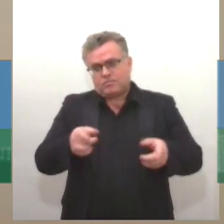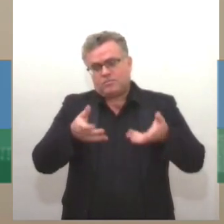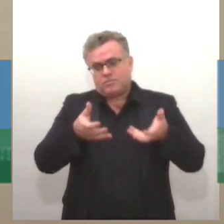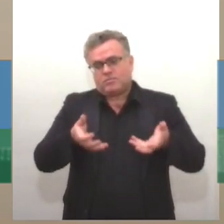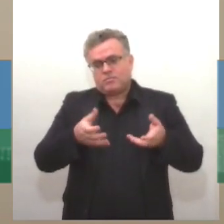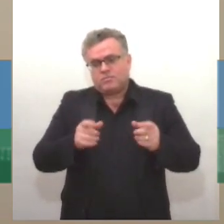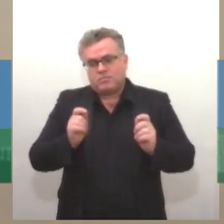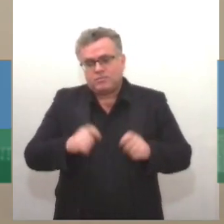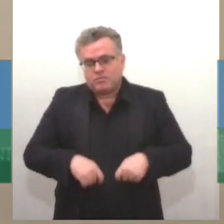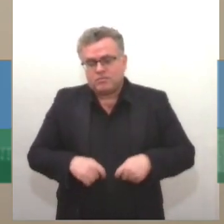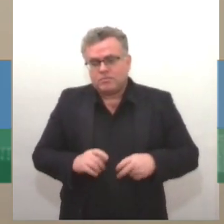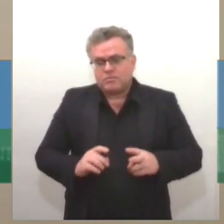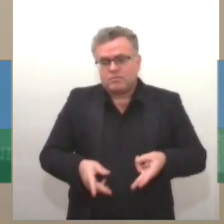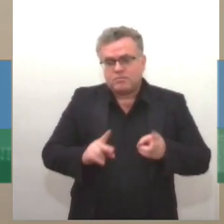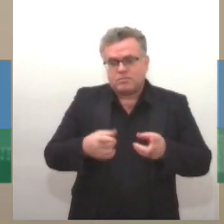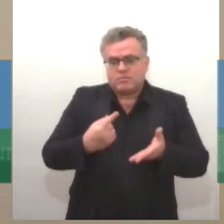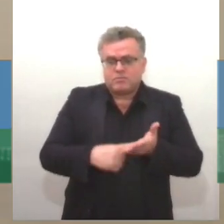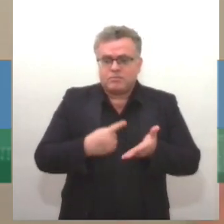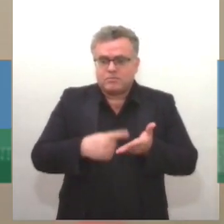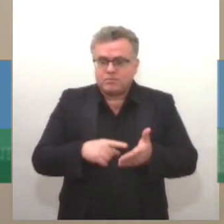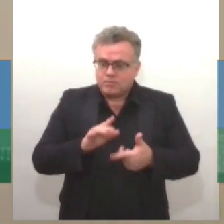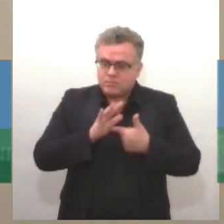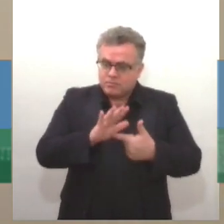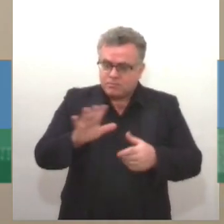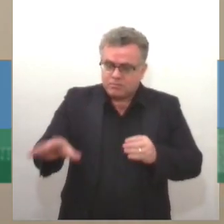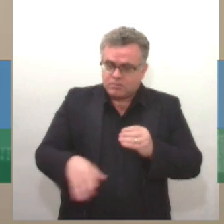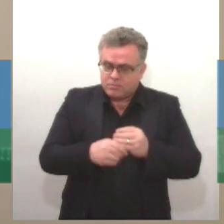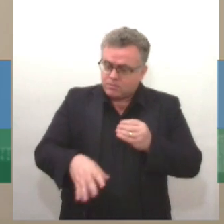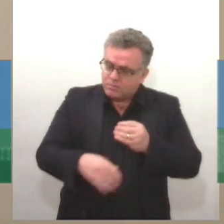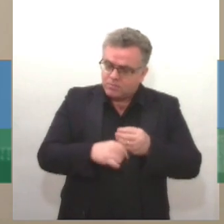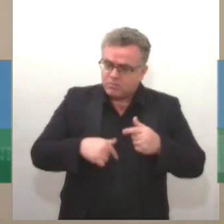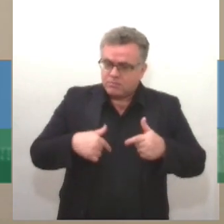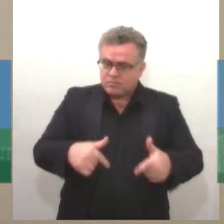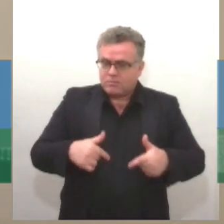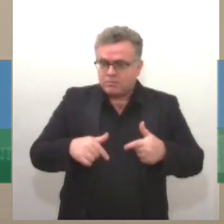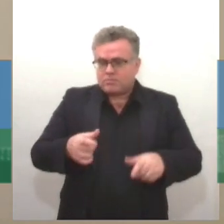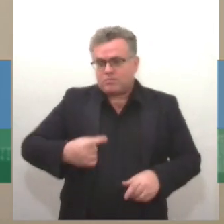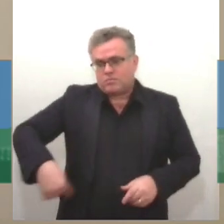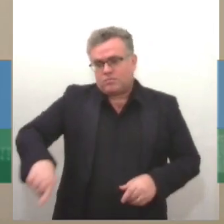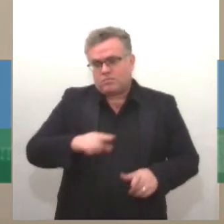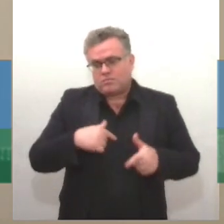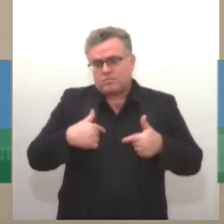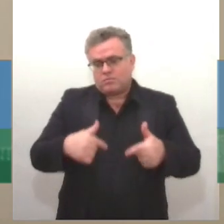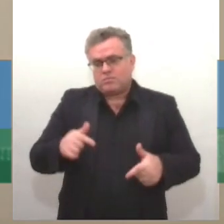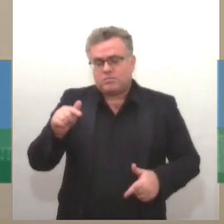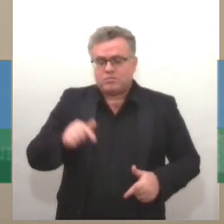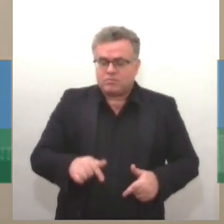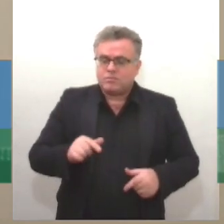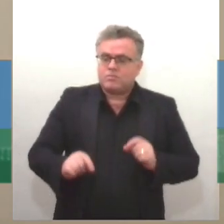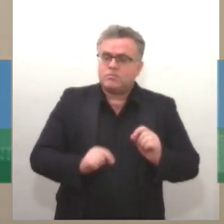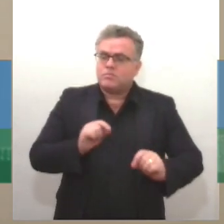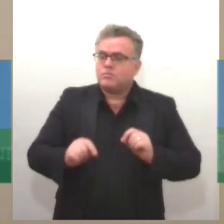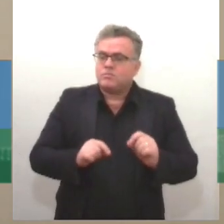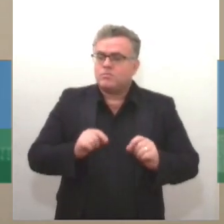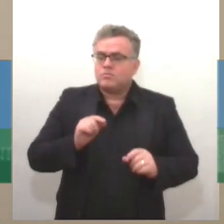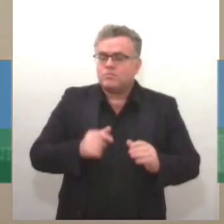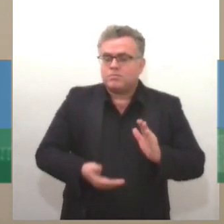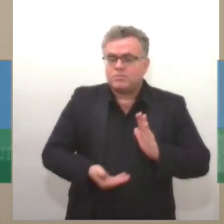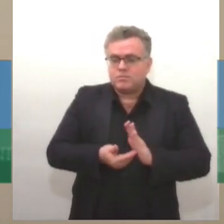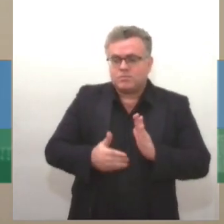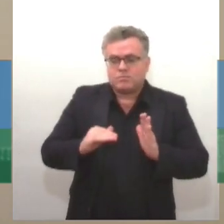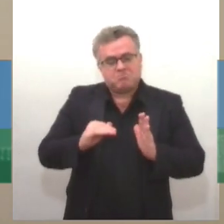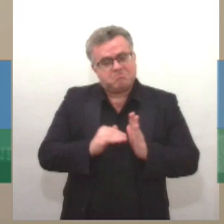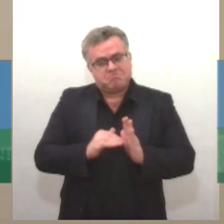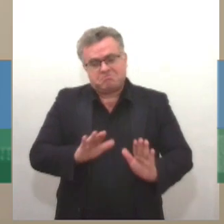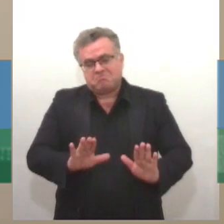reiteradamente têm manifestado, eu estou buscando, nós estamos buscando aqui na Câmara e talvez lá no Senado, uma vez que se